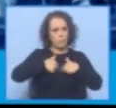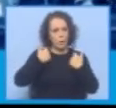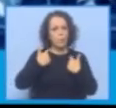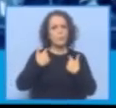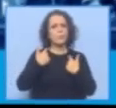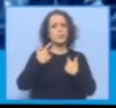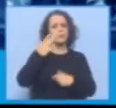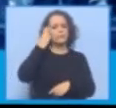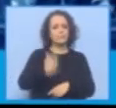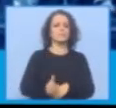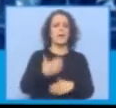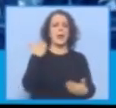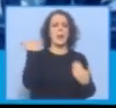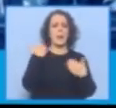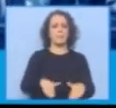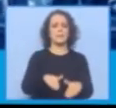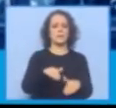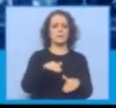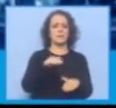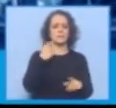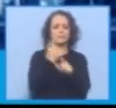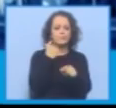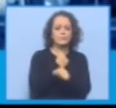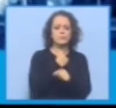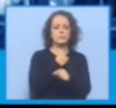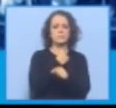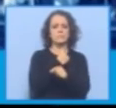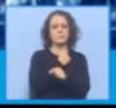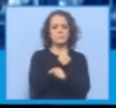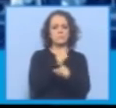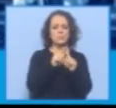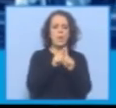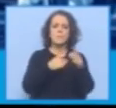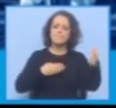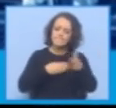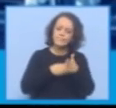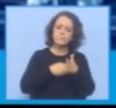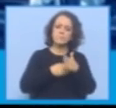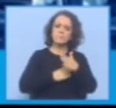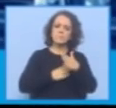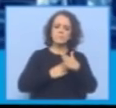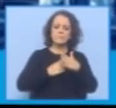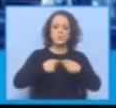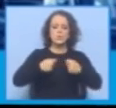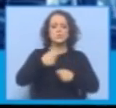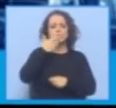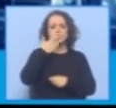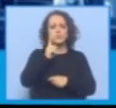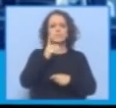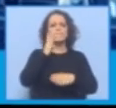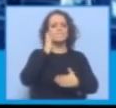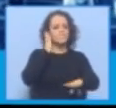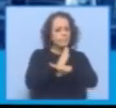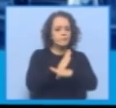limite ao que seria consumos, ao que seria gastos excessivos. Portanto,